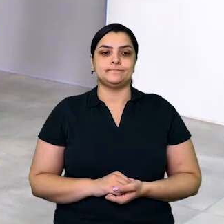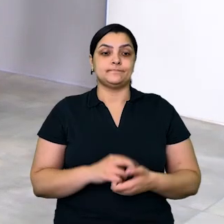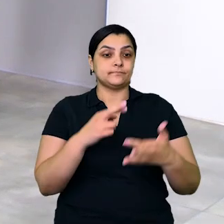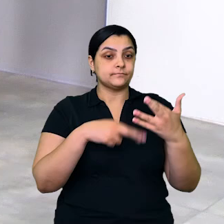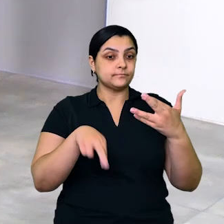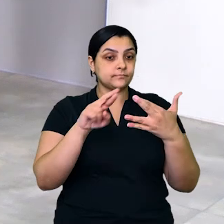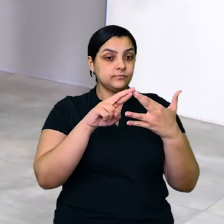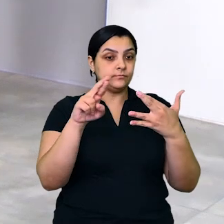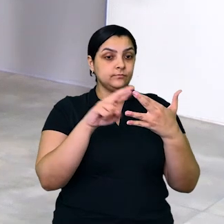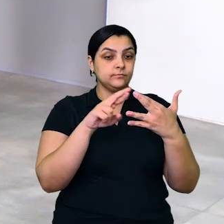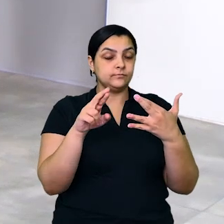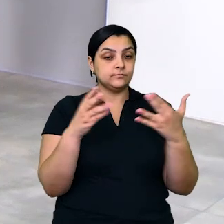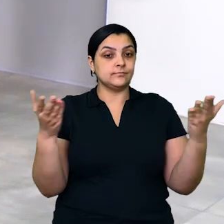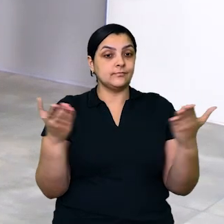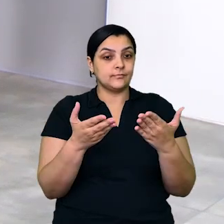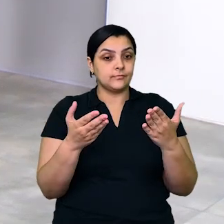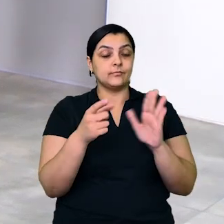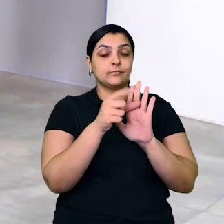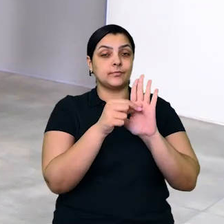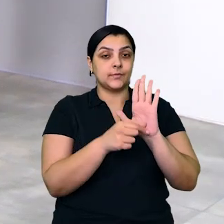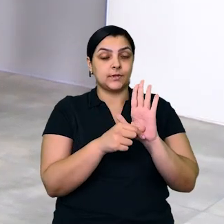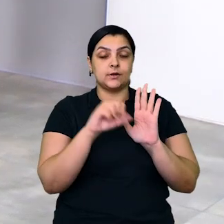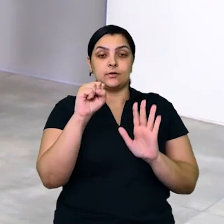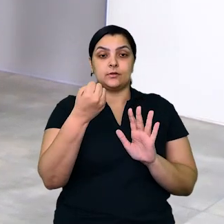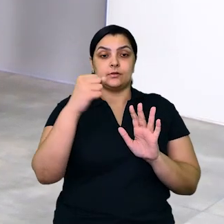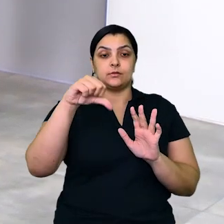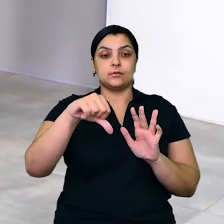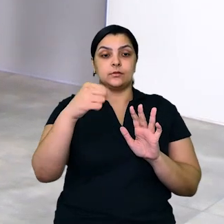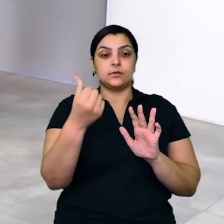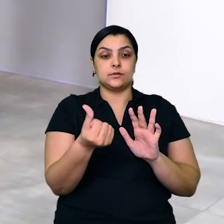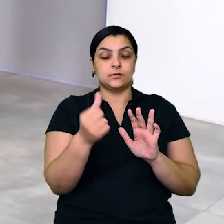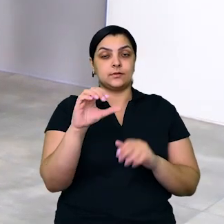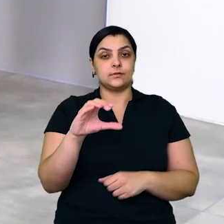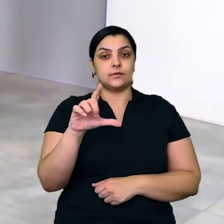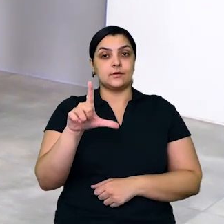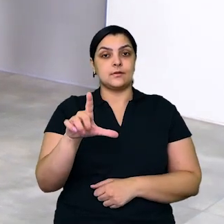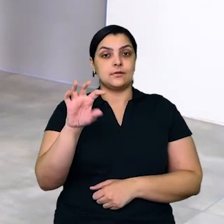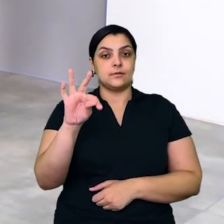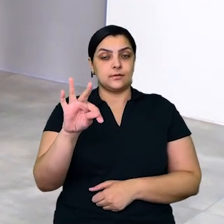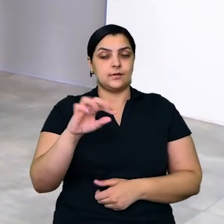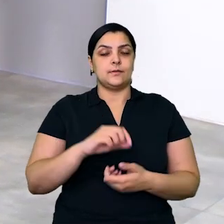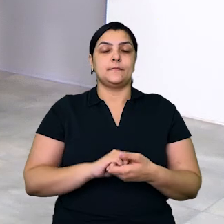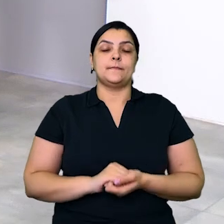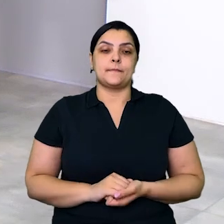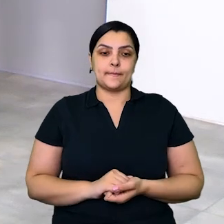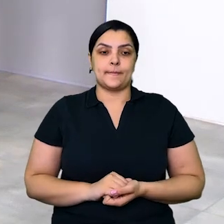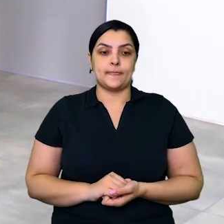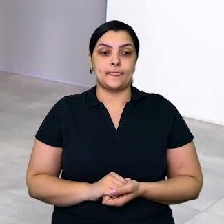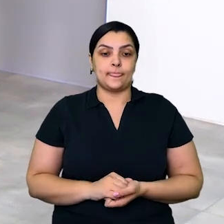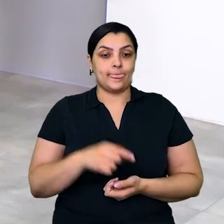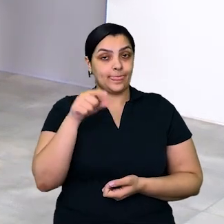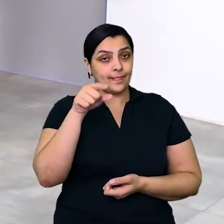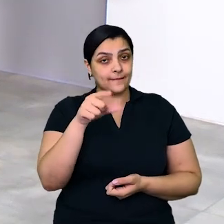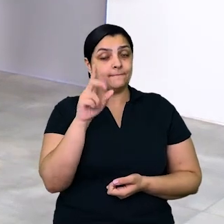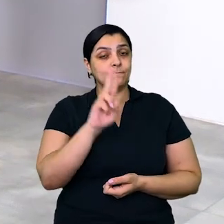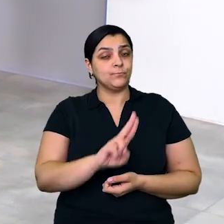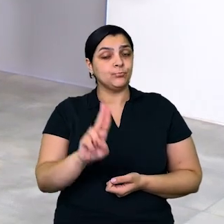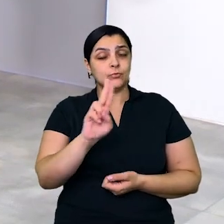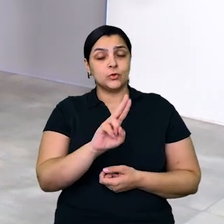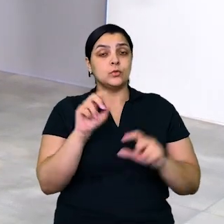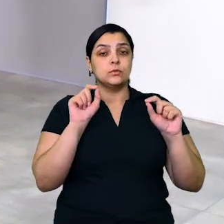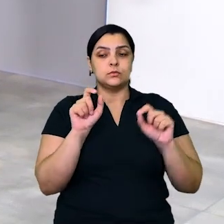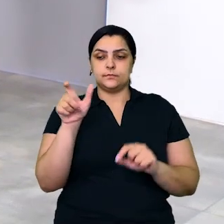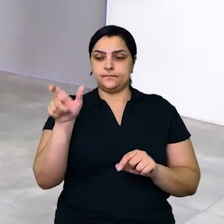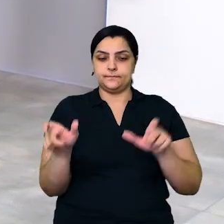O recurso de revista está previsto no artigo 896 da Consolidação das Leis do Trabalho. Esse mecanismo é utilizado